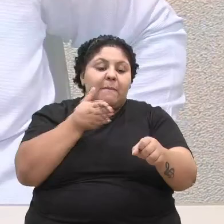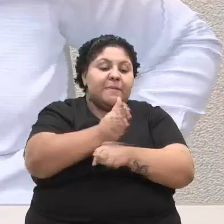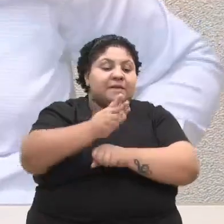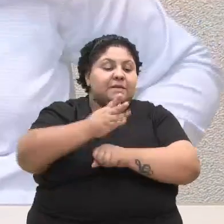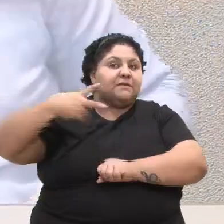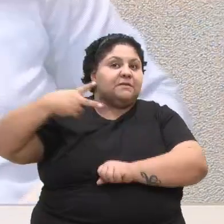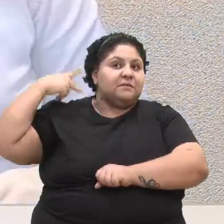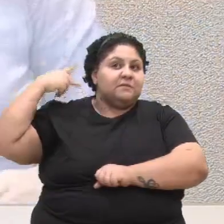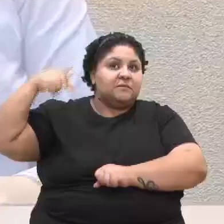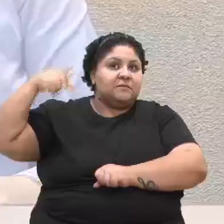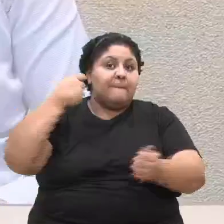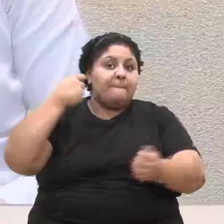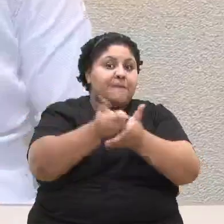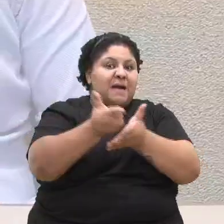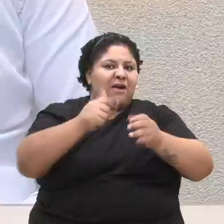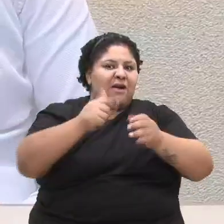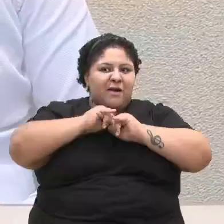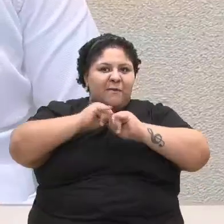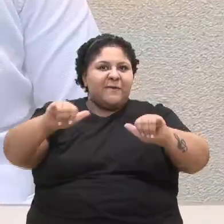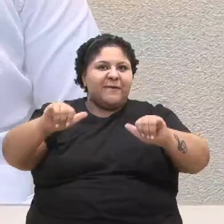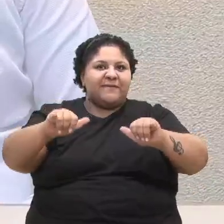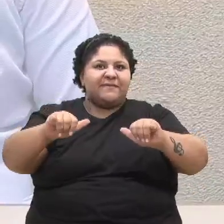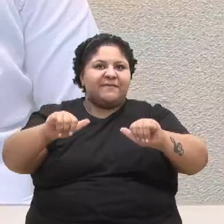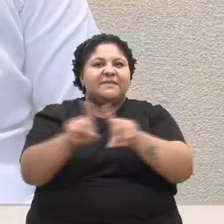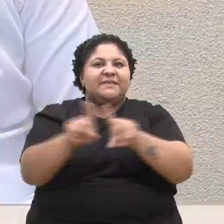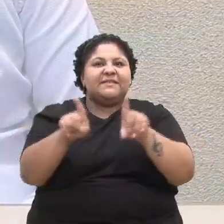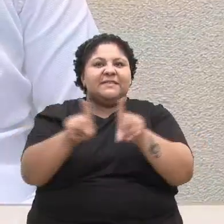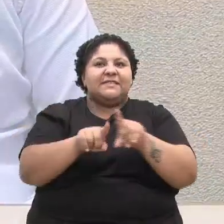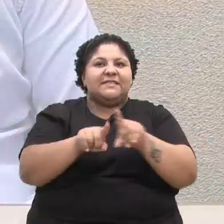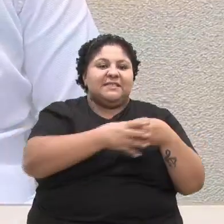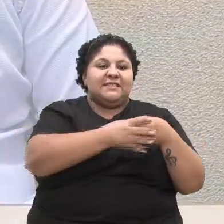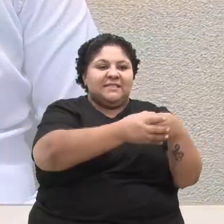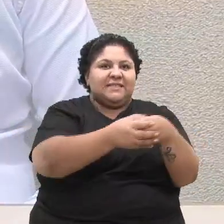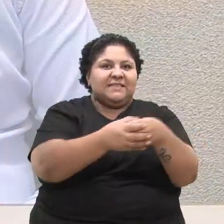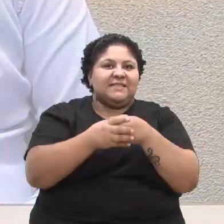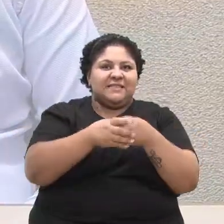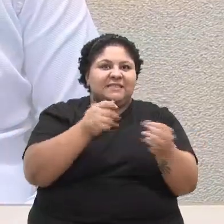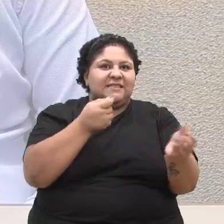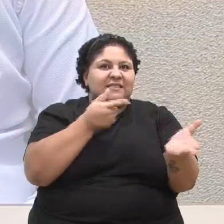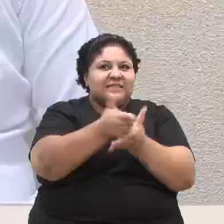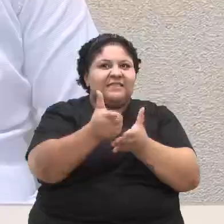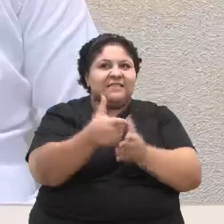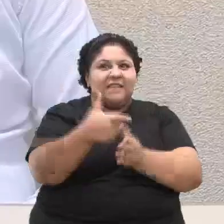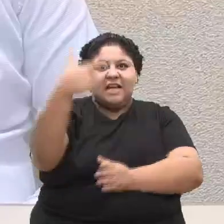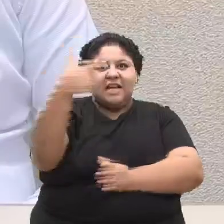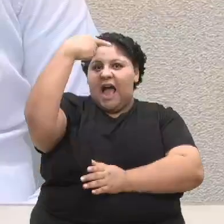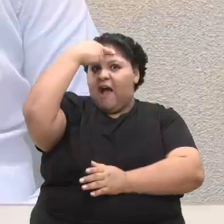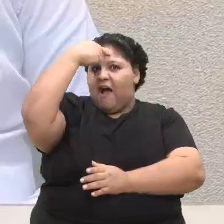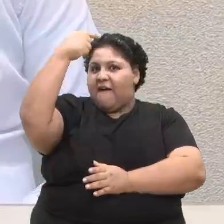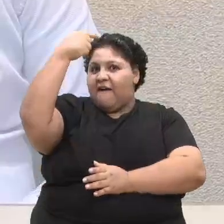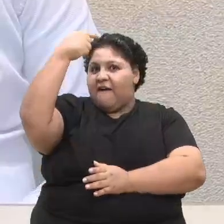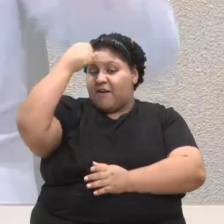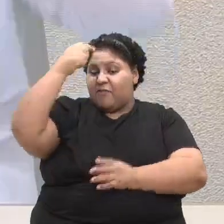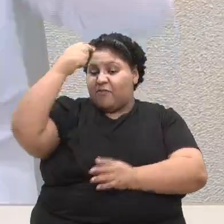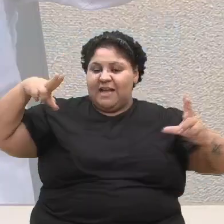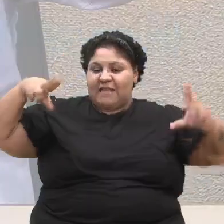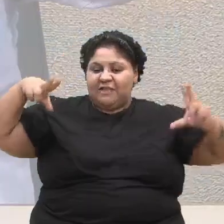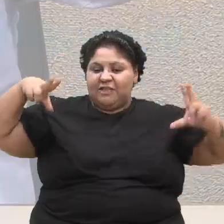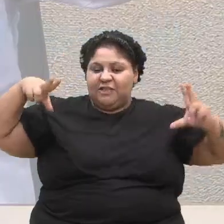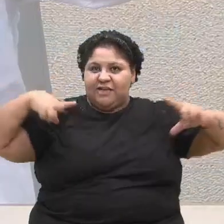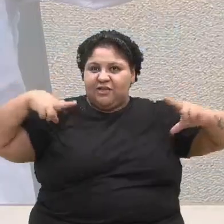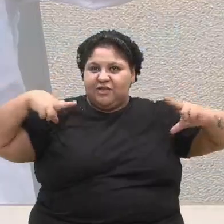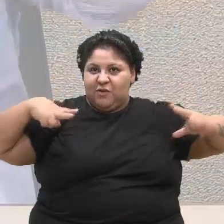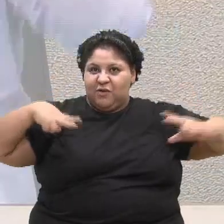a campanha do cara, inclusive tem facções que pagam a faculdade particular para os